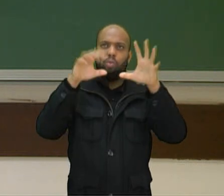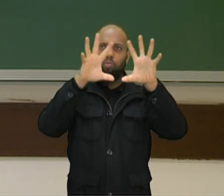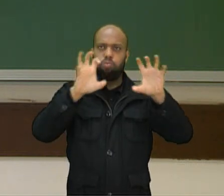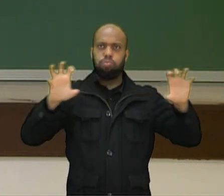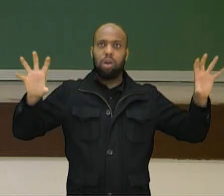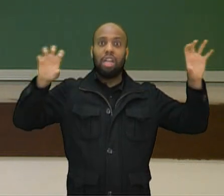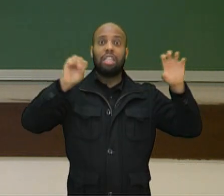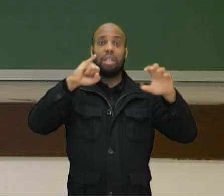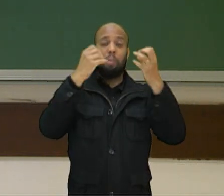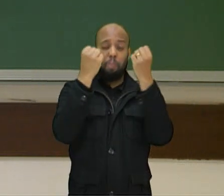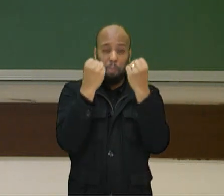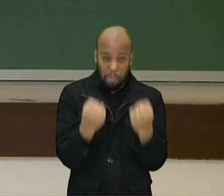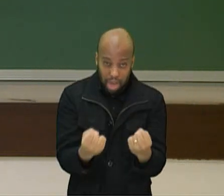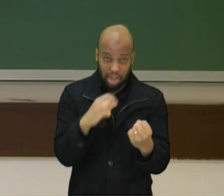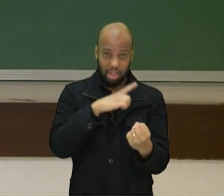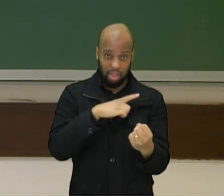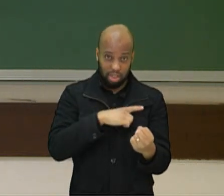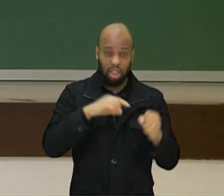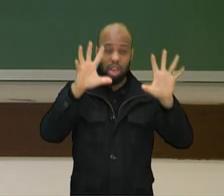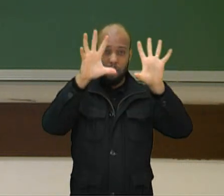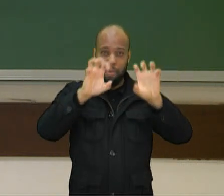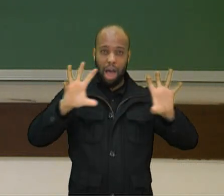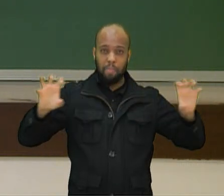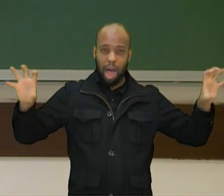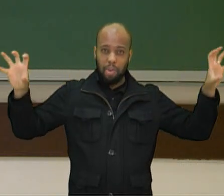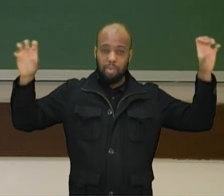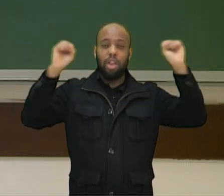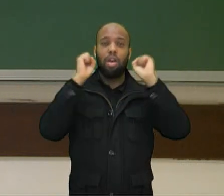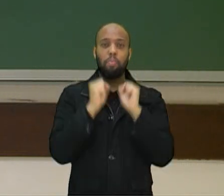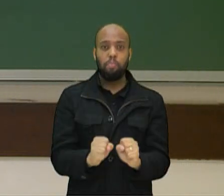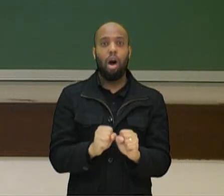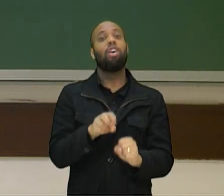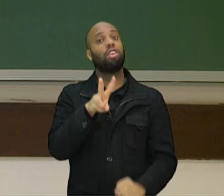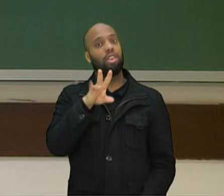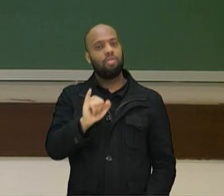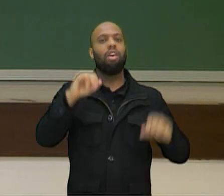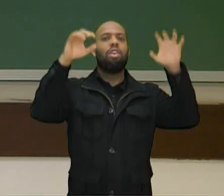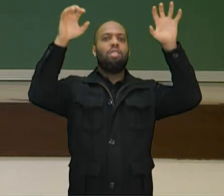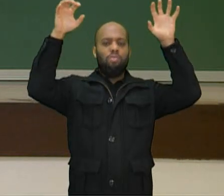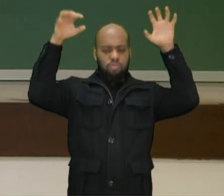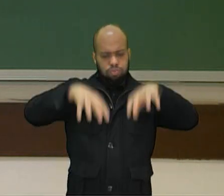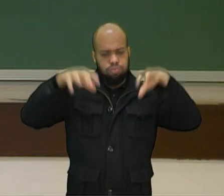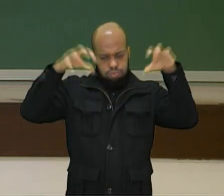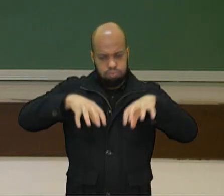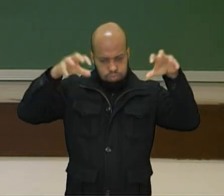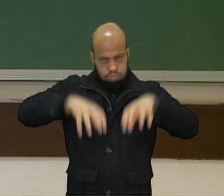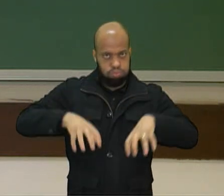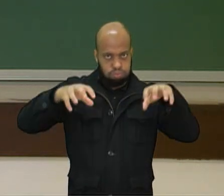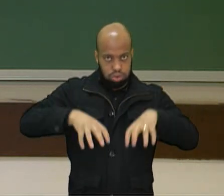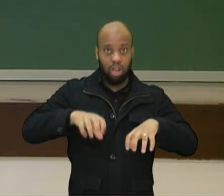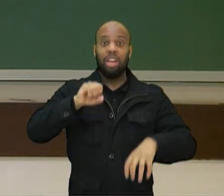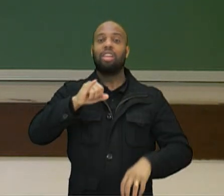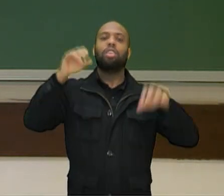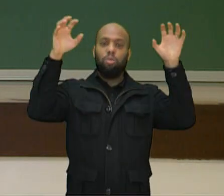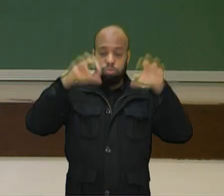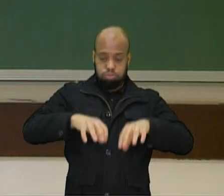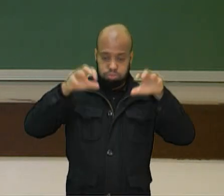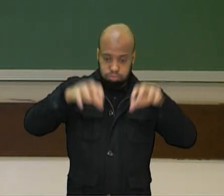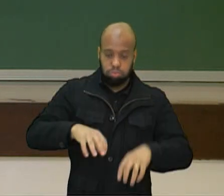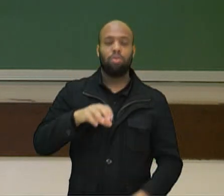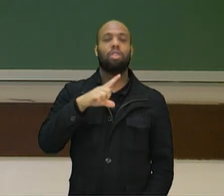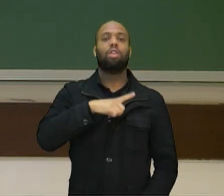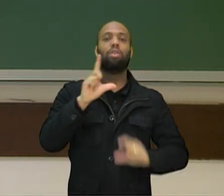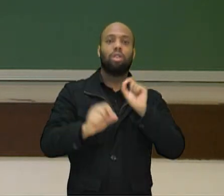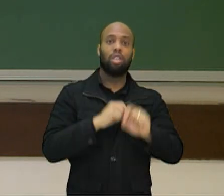medida com que o peso dessas nuvens ele aumenta, essa água pode e ela vai cair dessa nuvem. Quando ocorre essa